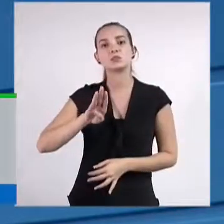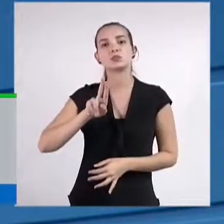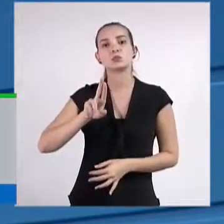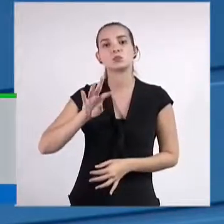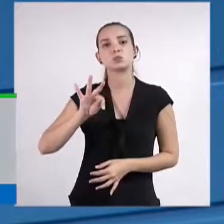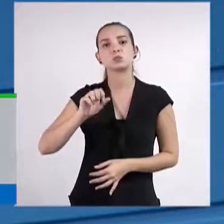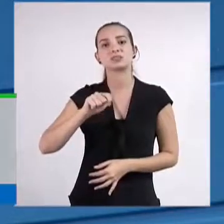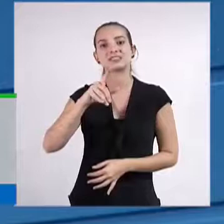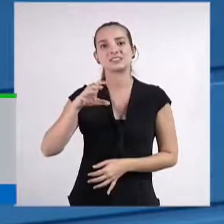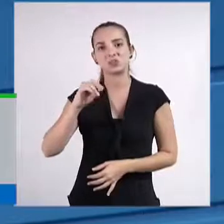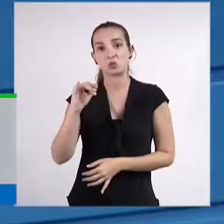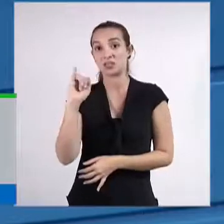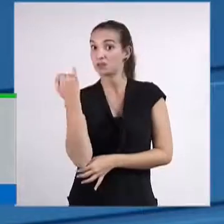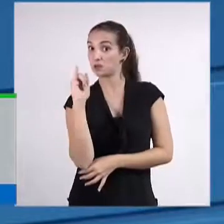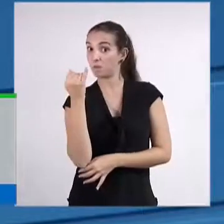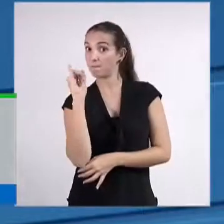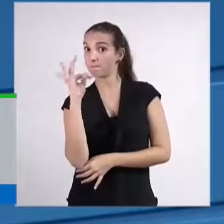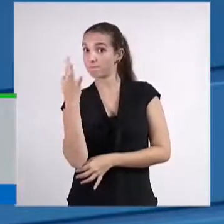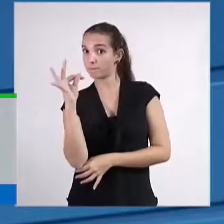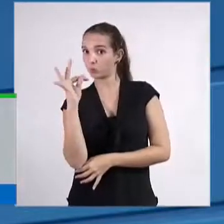cima do